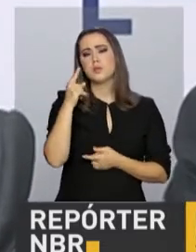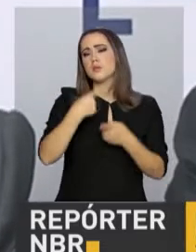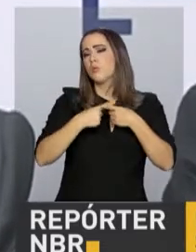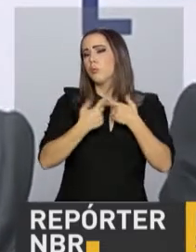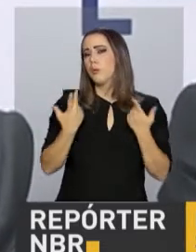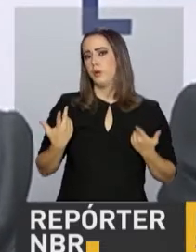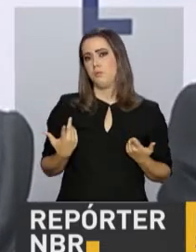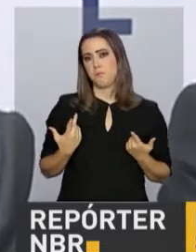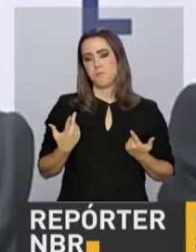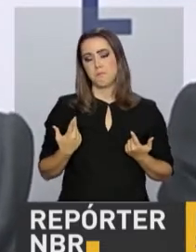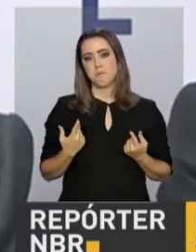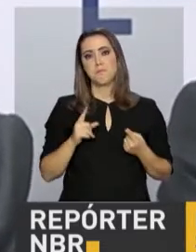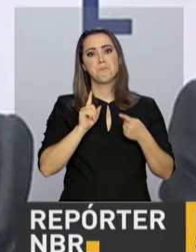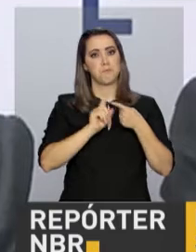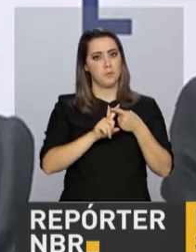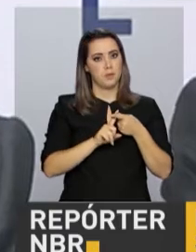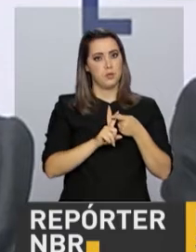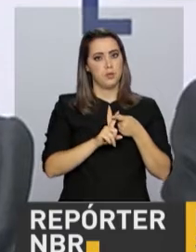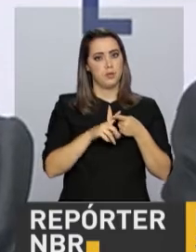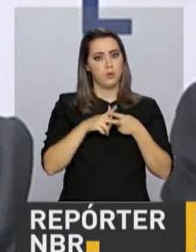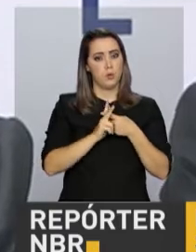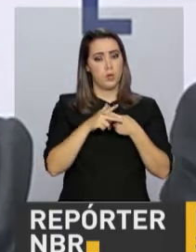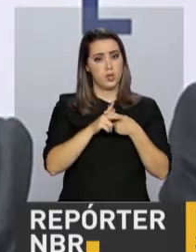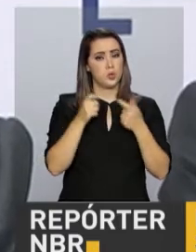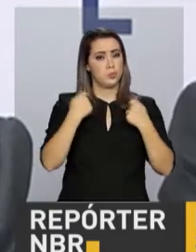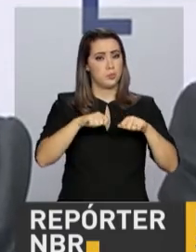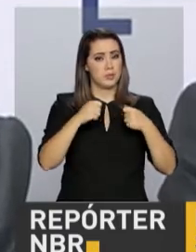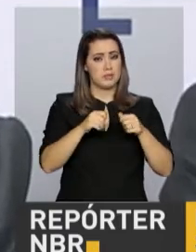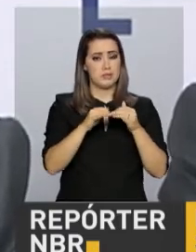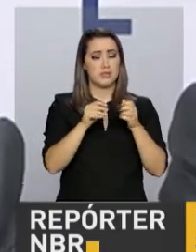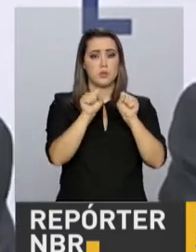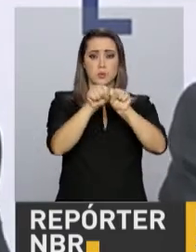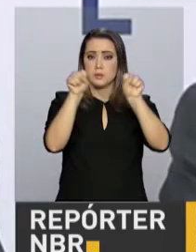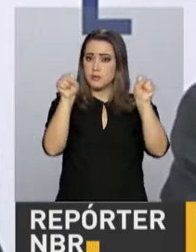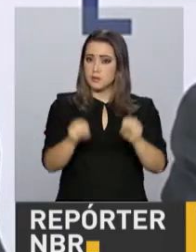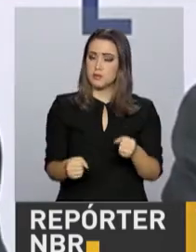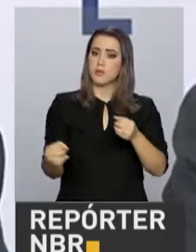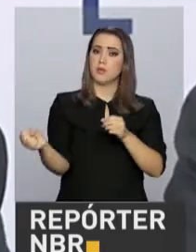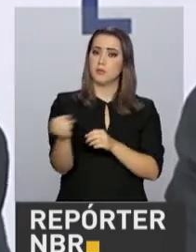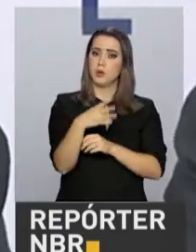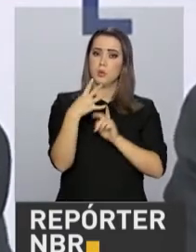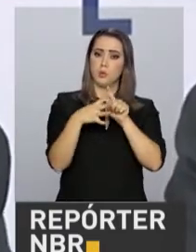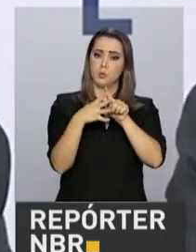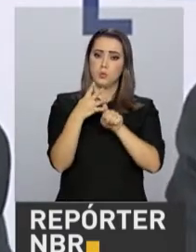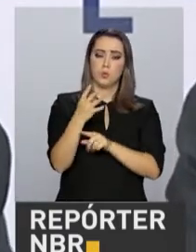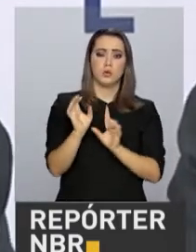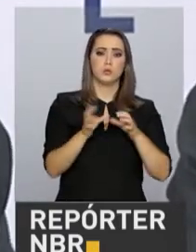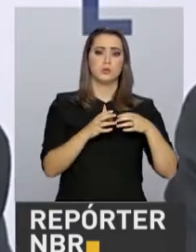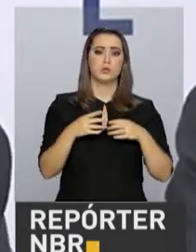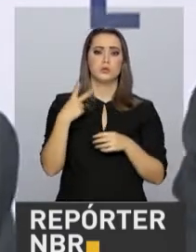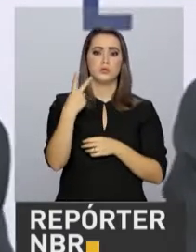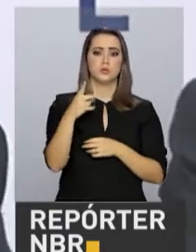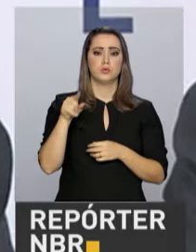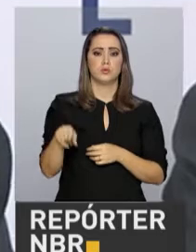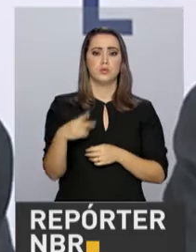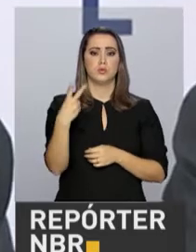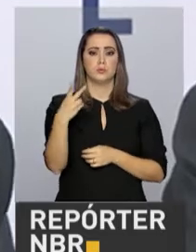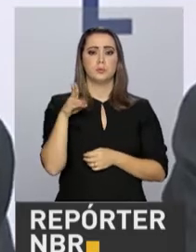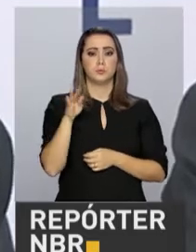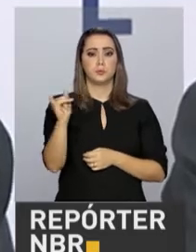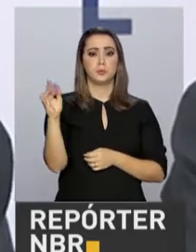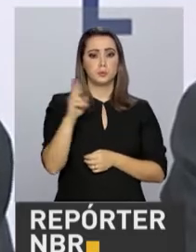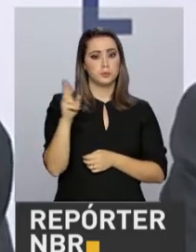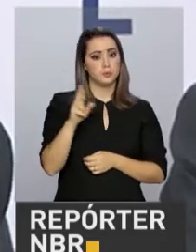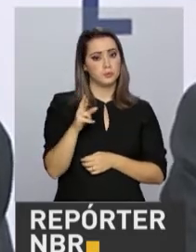corrige necessidades do sistema. O projeto foi em 4 lotes, foram investidos 2,2 bilhões de